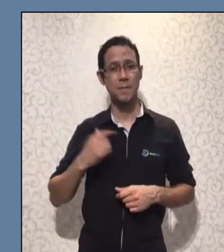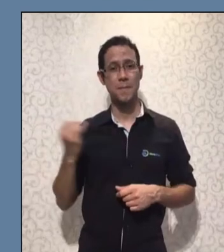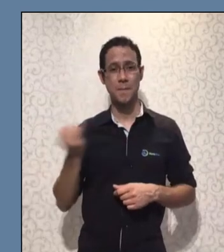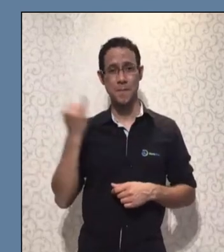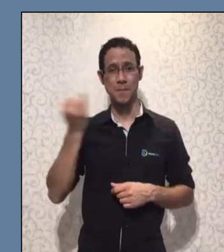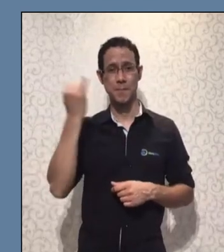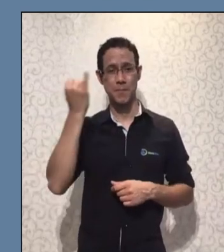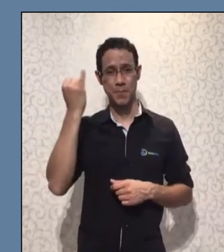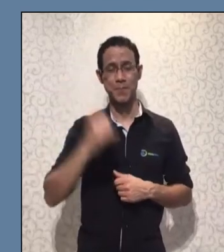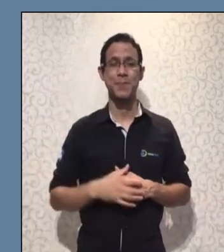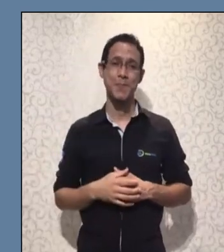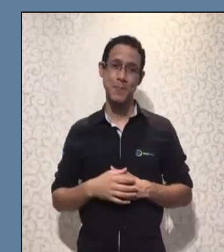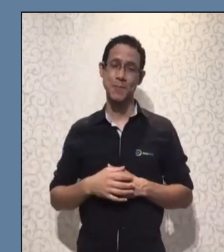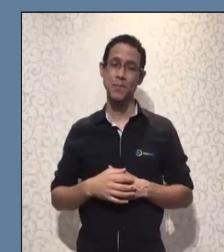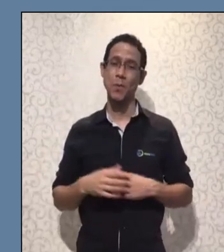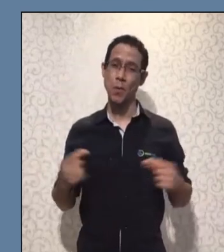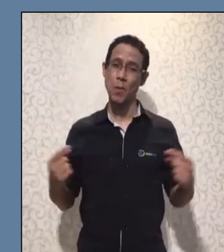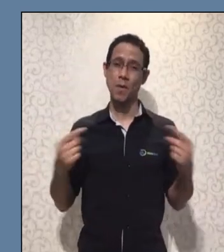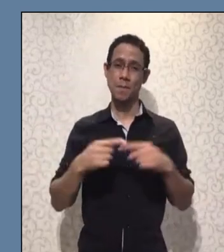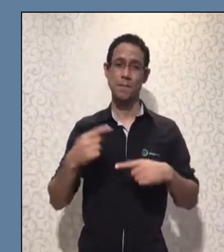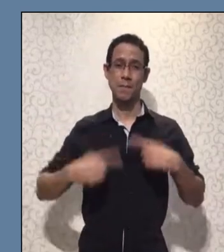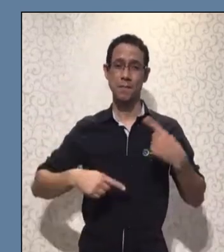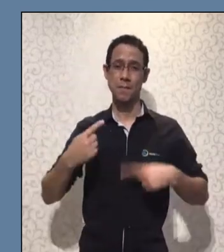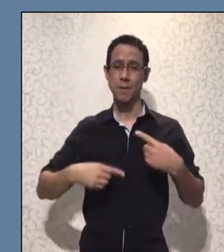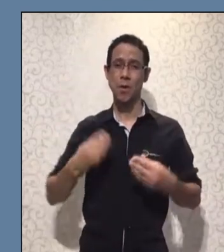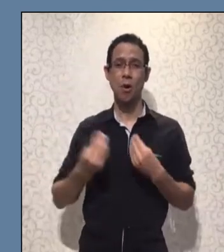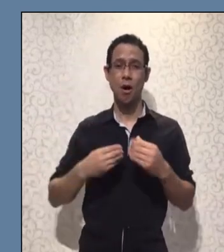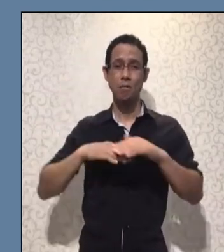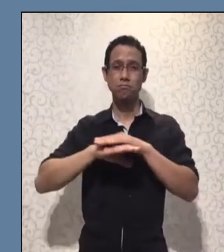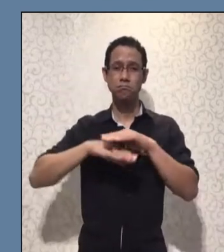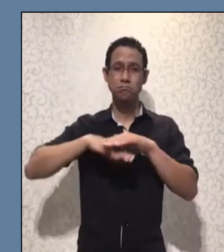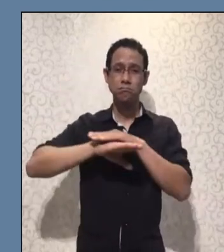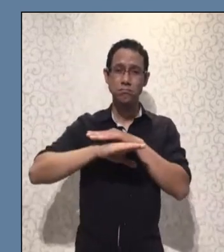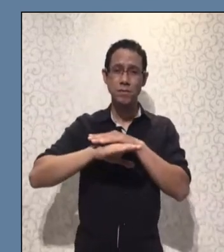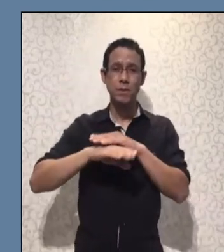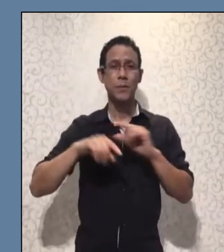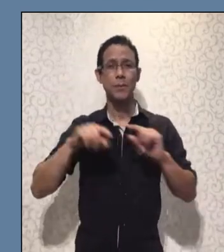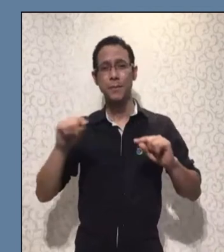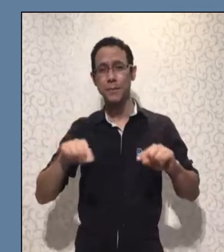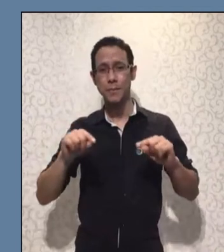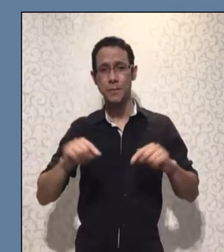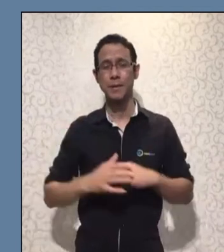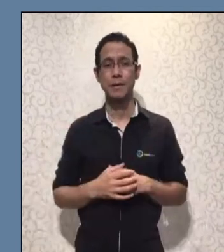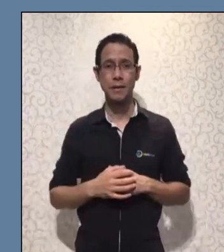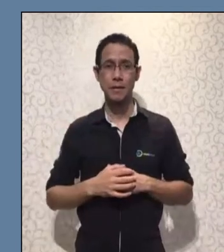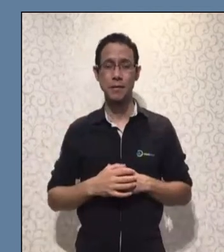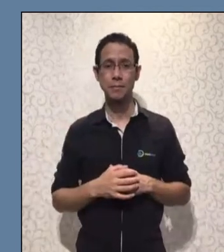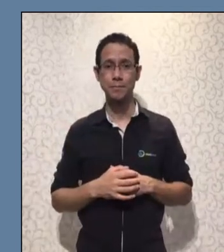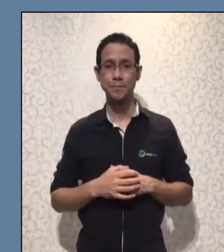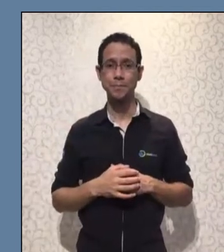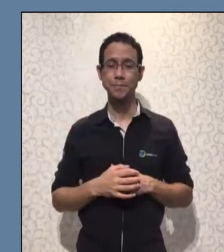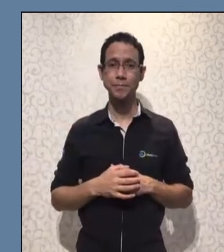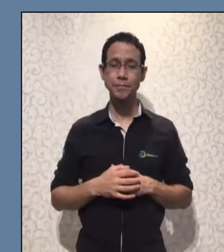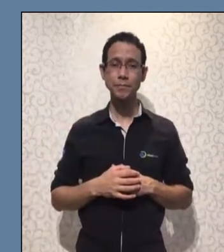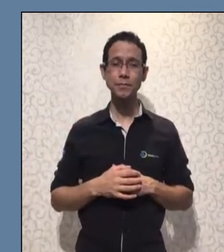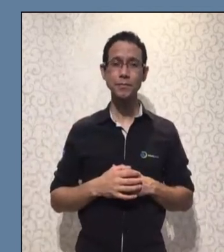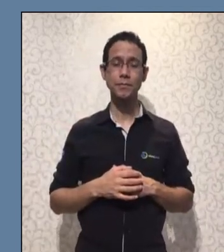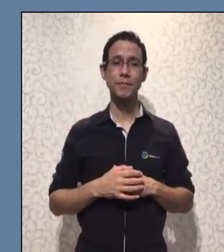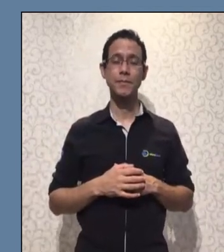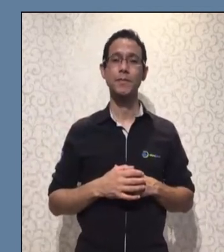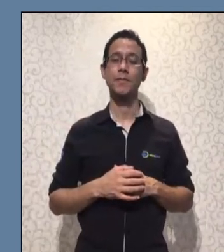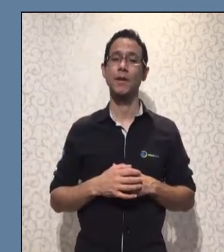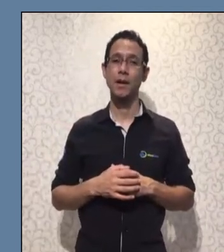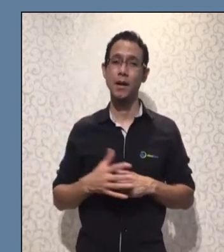dimensão política de um acervo, um posicionamento político do acervo, não é apenas lidar com a